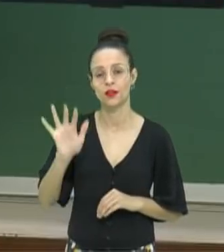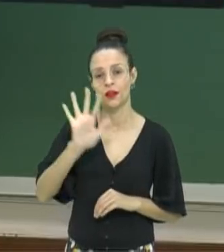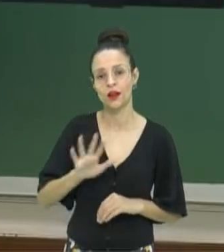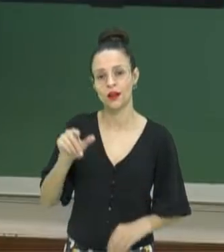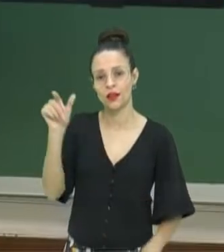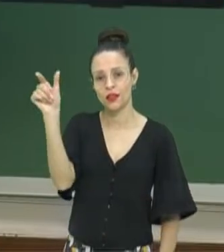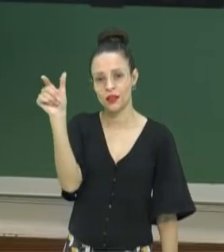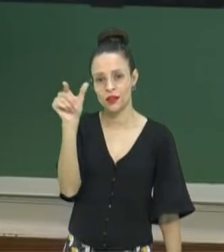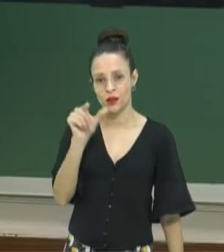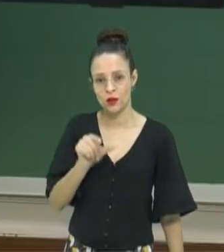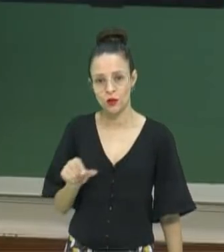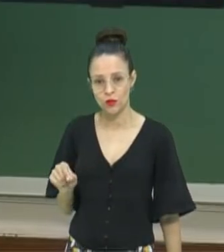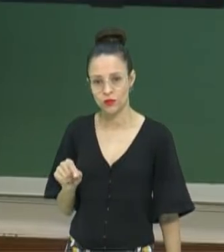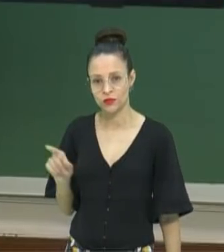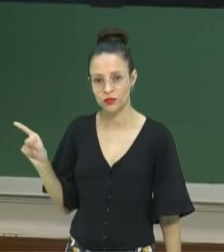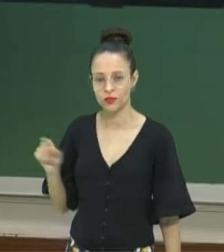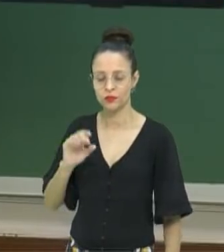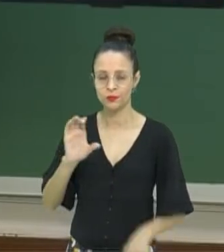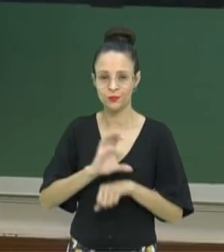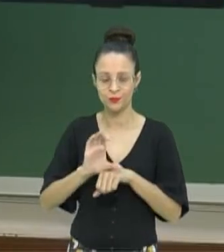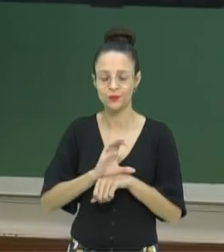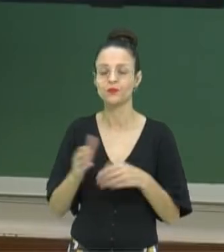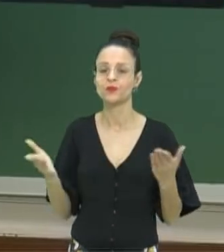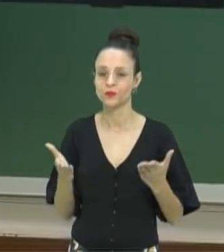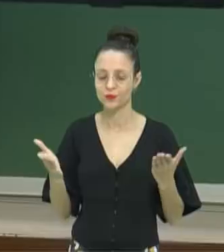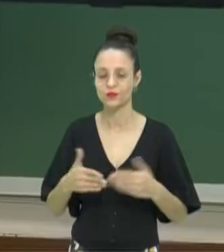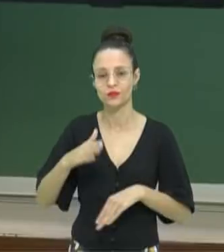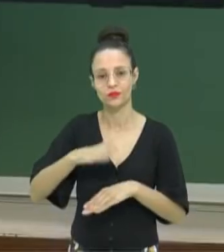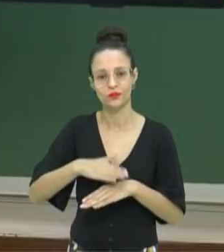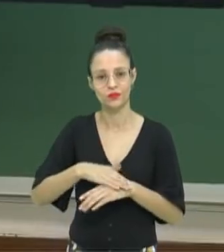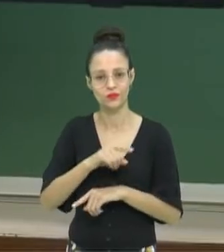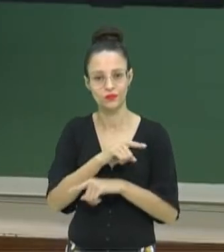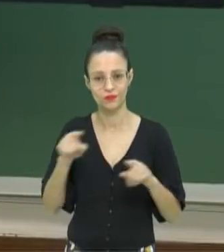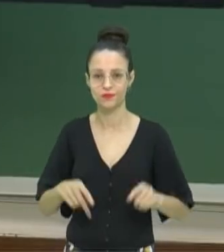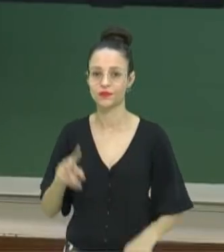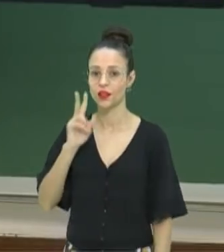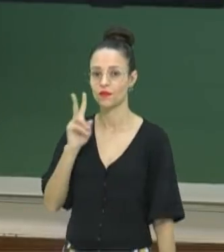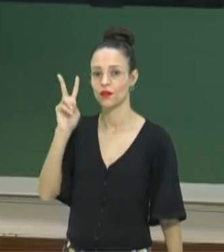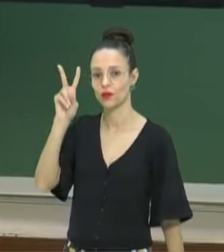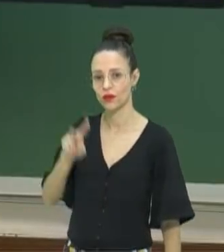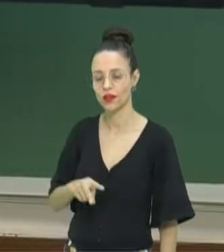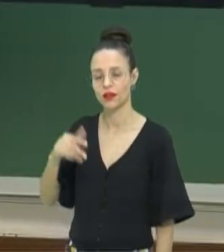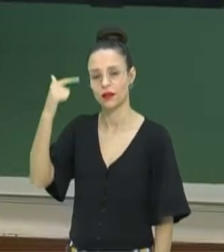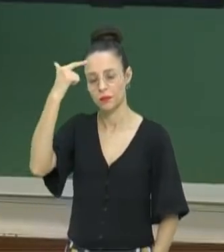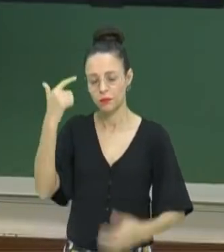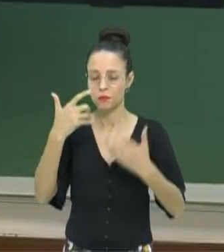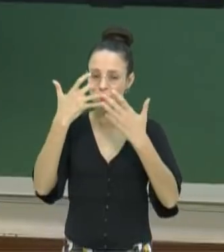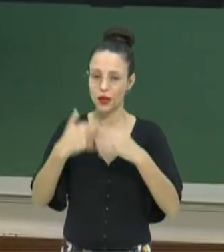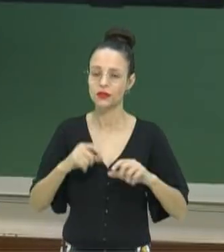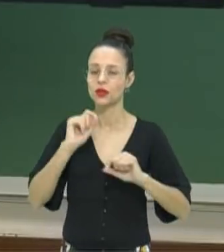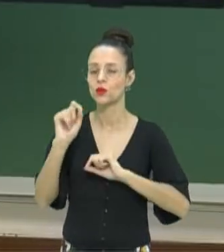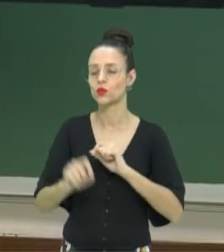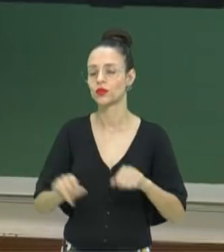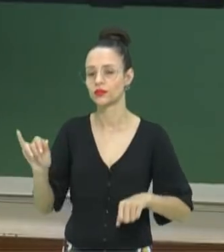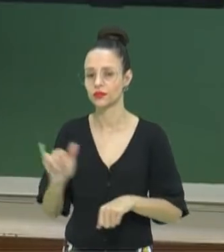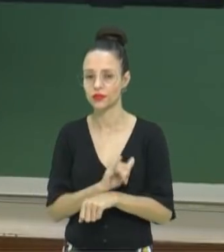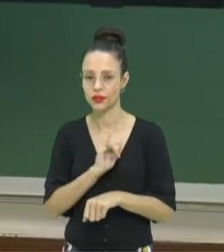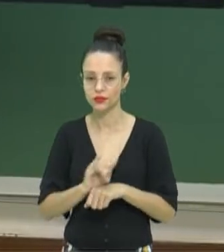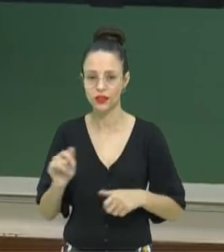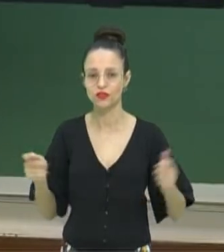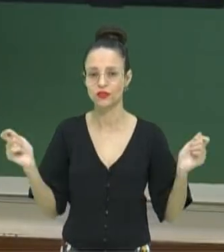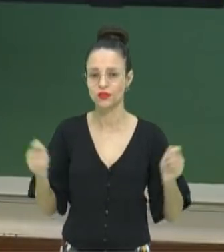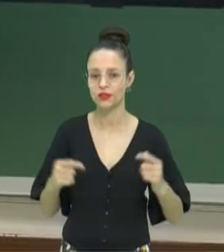desta onda aqui, ó. E agora sim, agora é a hora que você vai olhar, vai pensar em qual daquelas estratégias nós